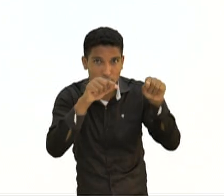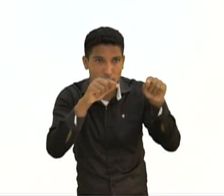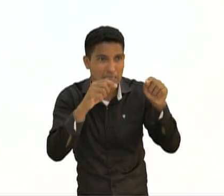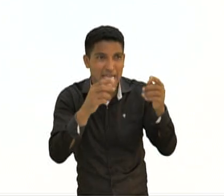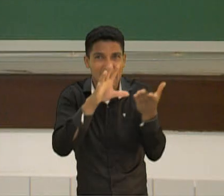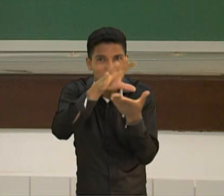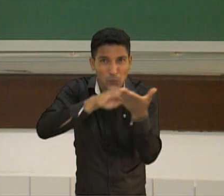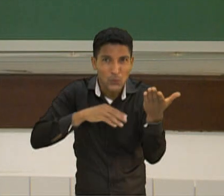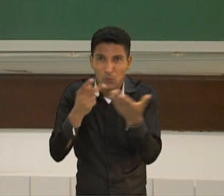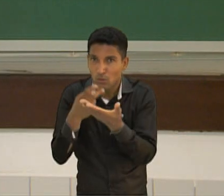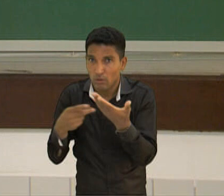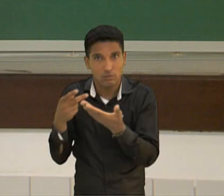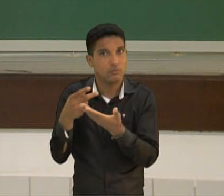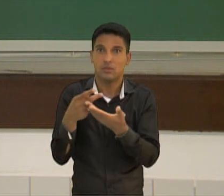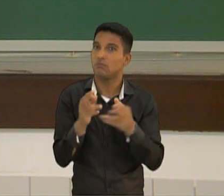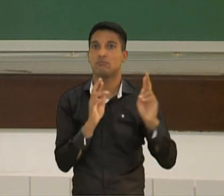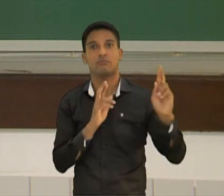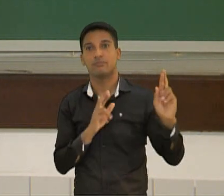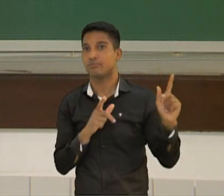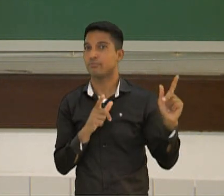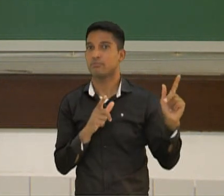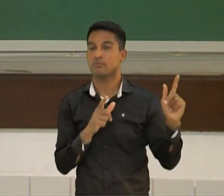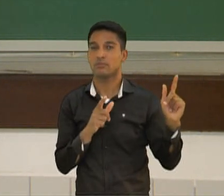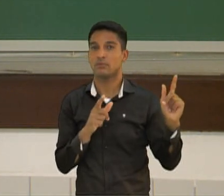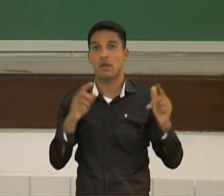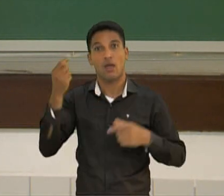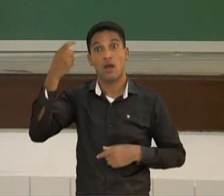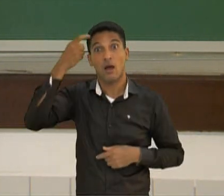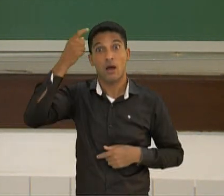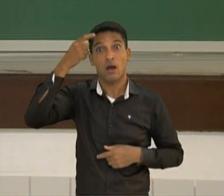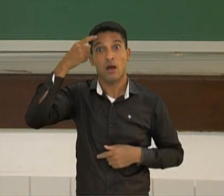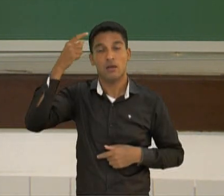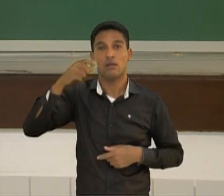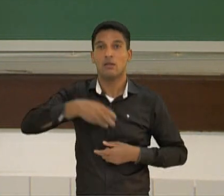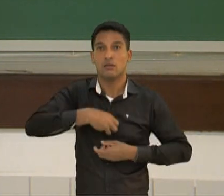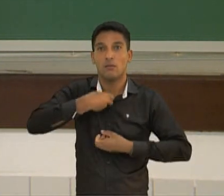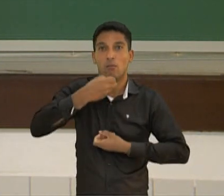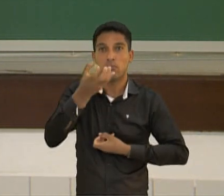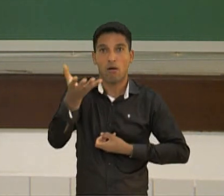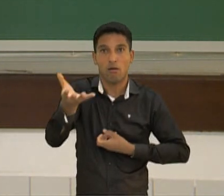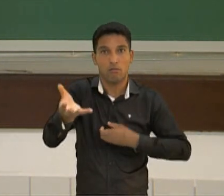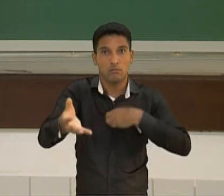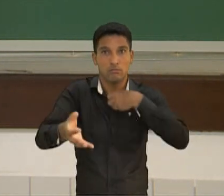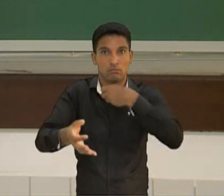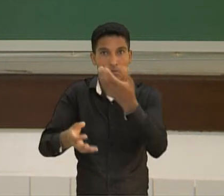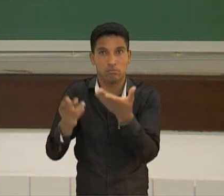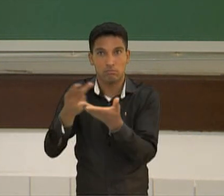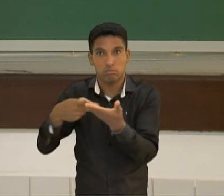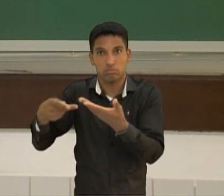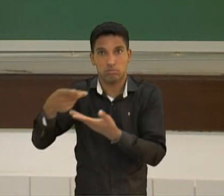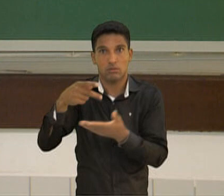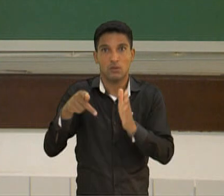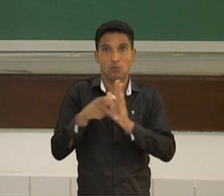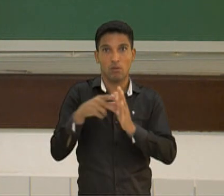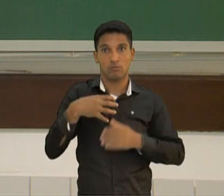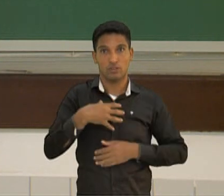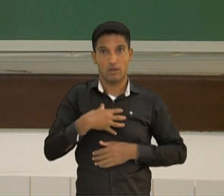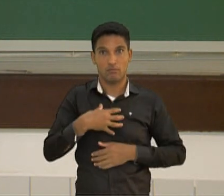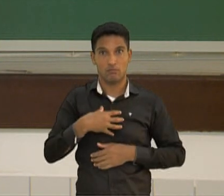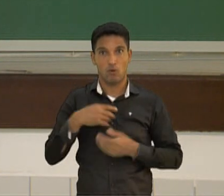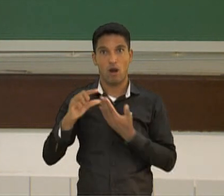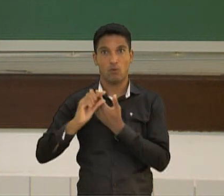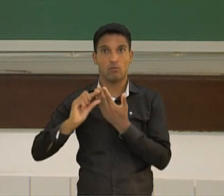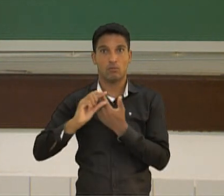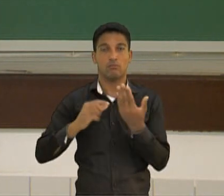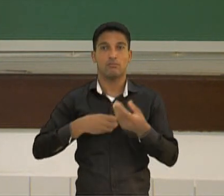isso que é interessante no expressionismo, minha gente. O impressionismo, no caso, surgindo para, digamos, dar